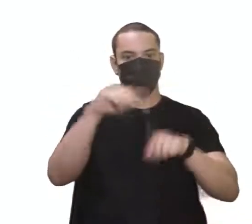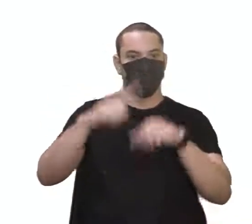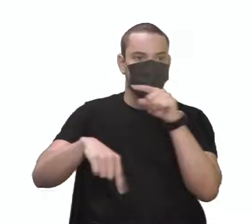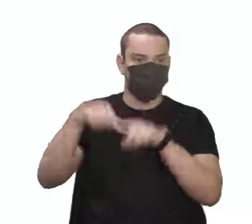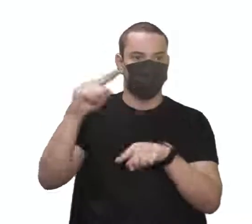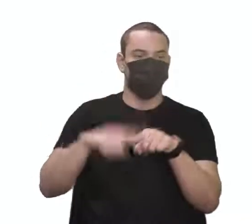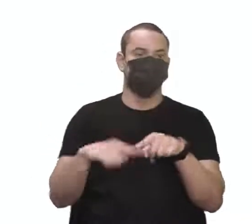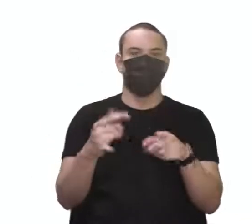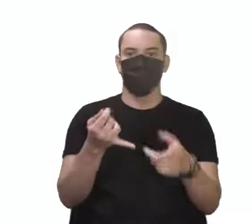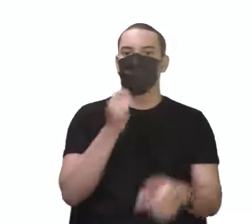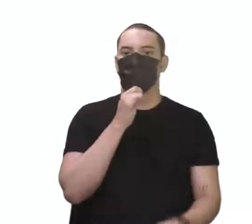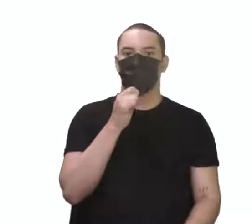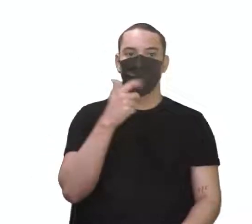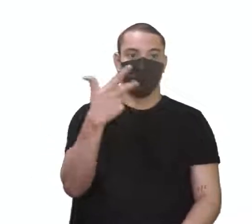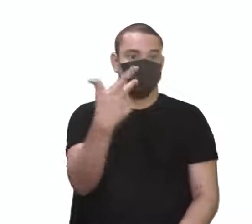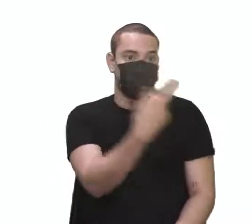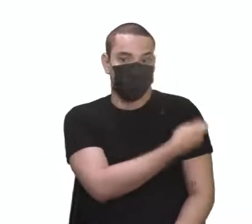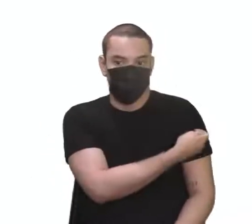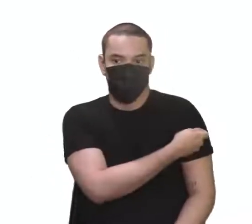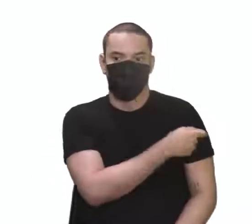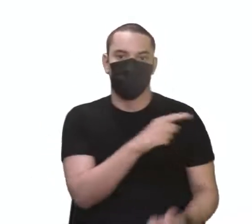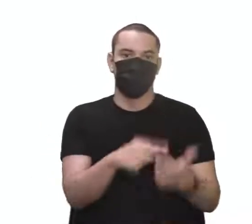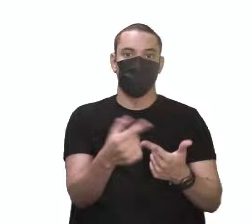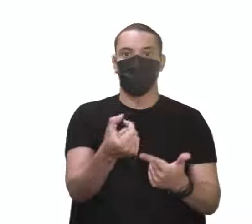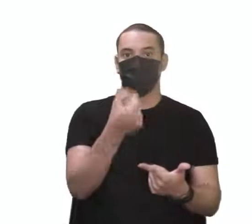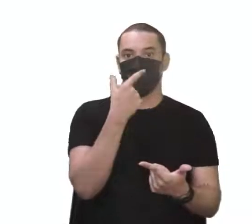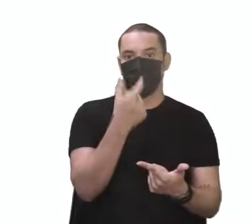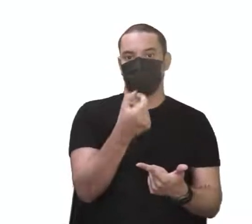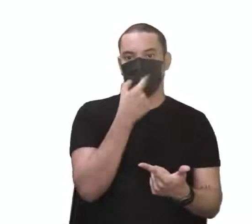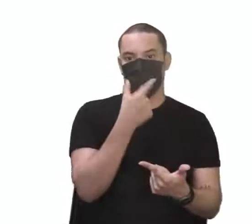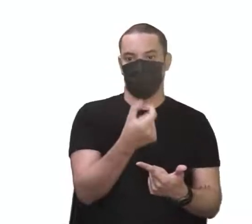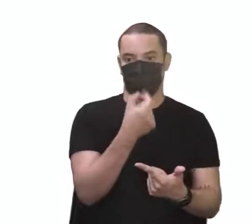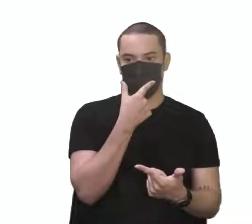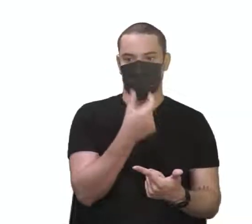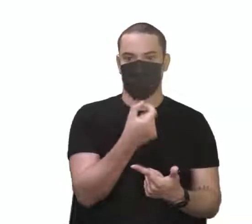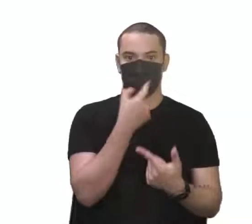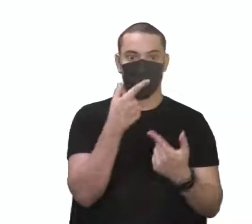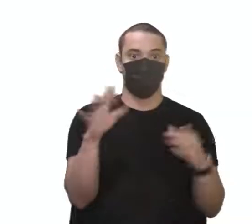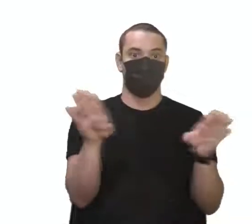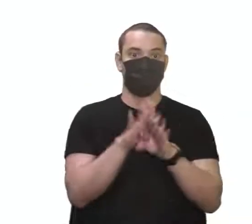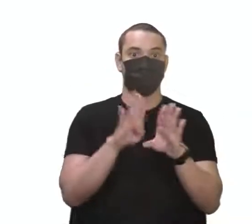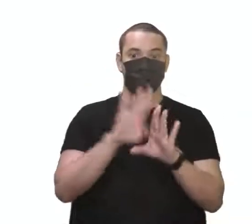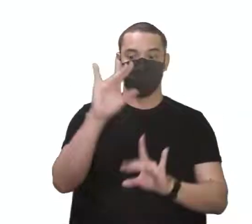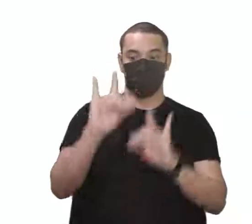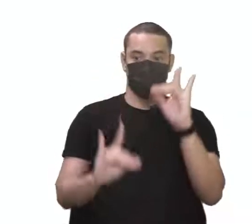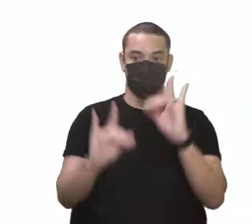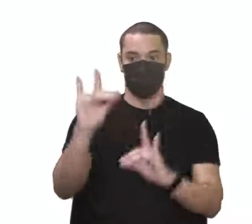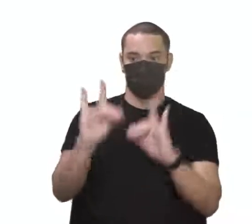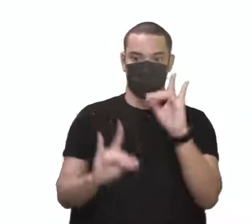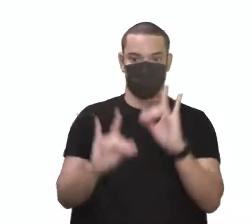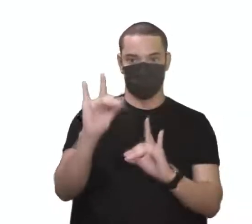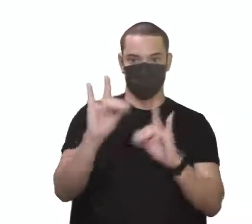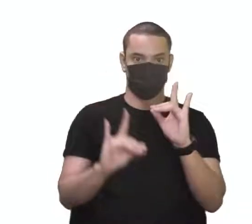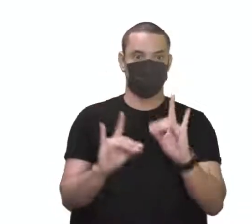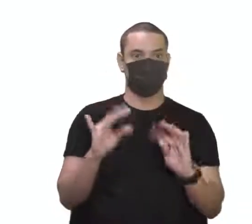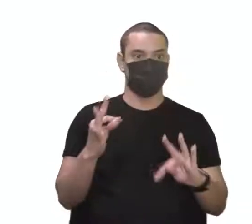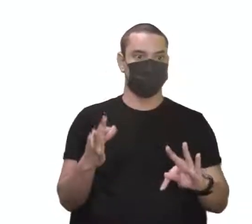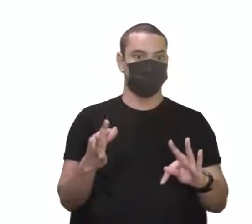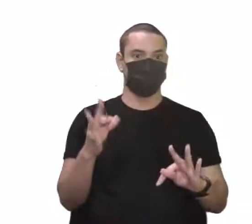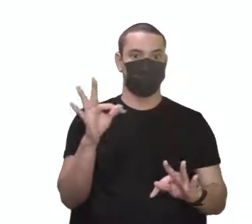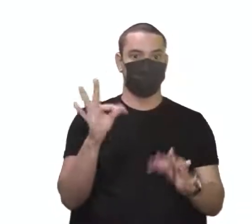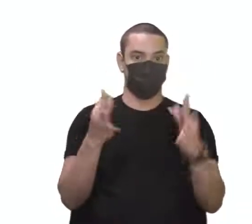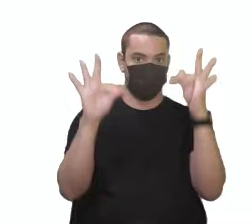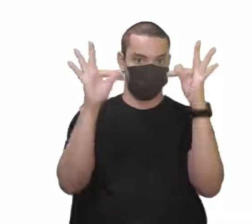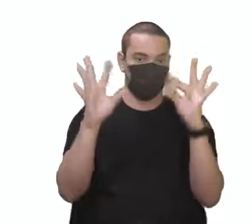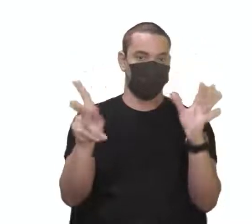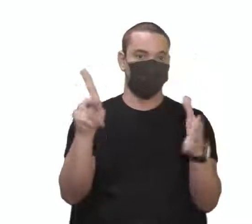produtos como a vacina, medicamentos, tá? Hormônios, na terapia gênica